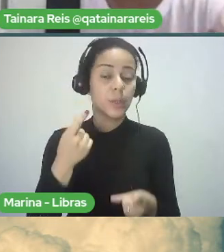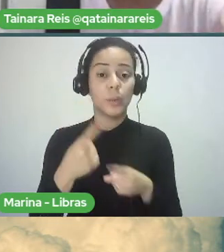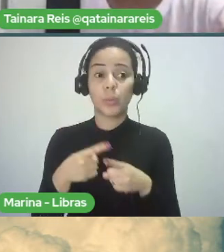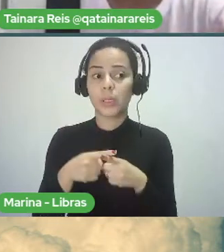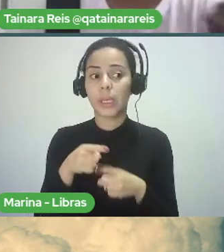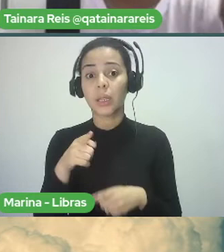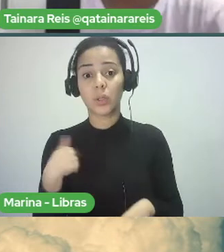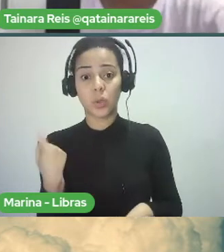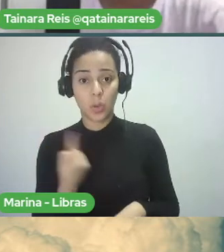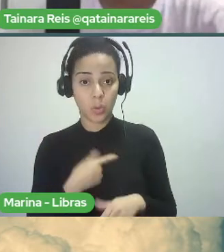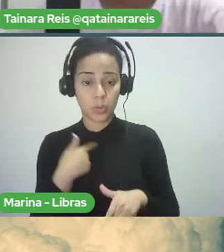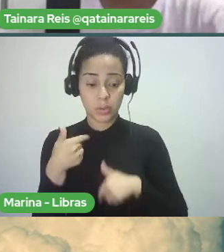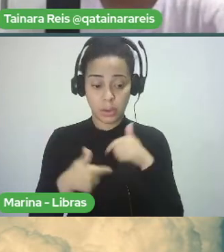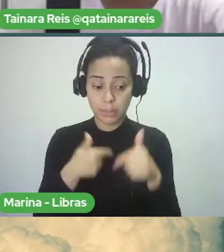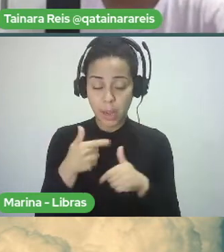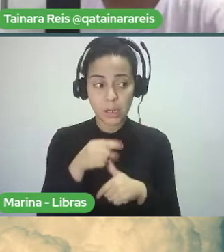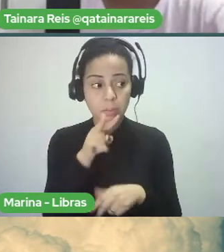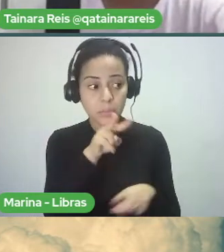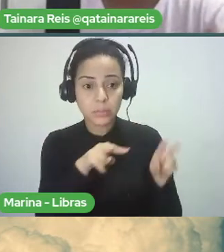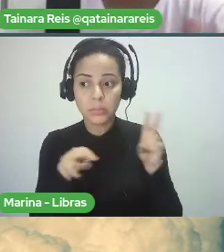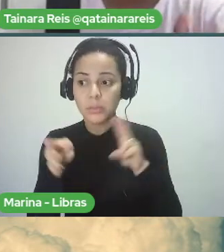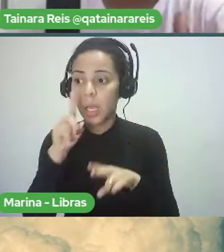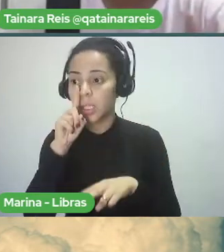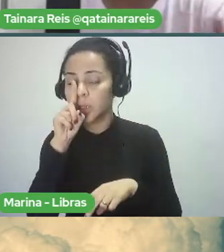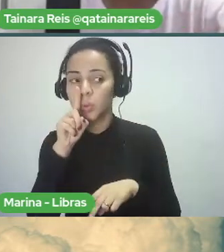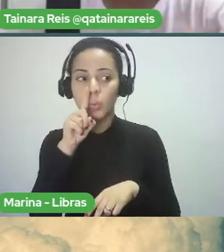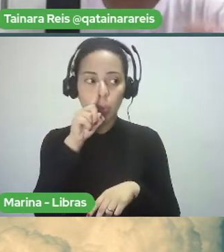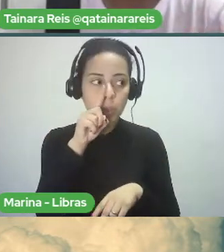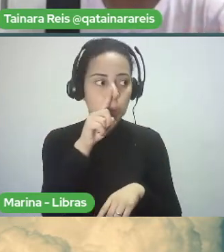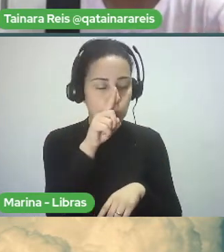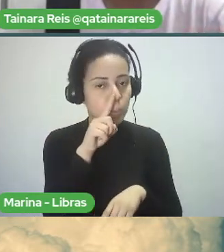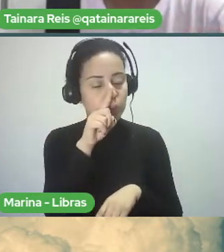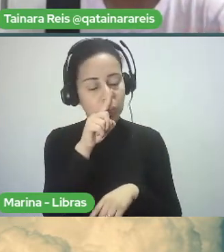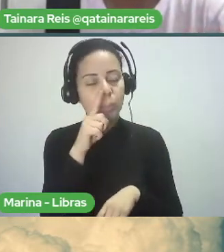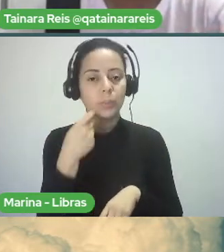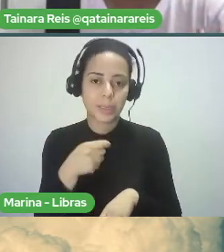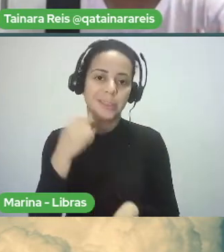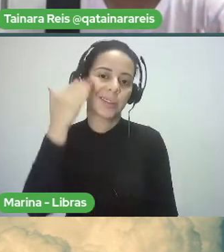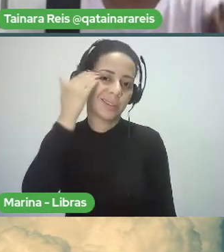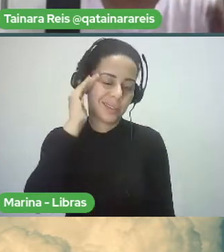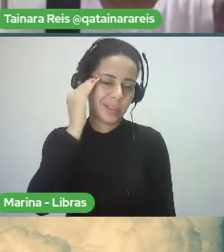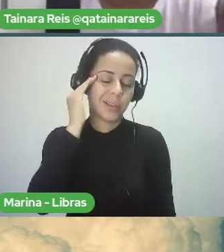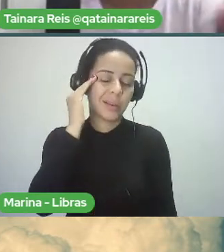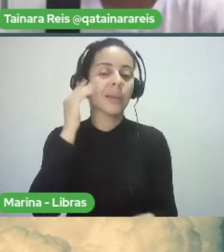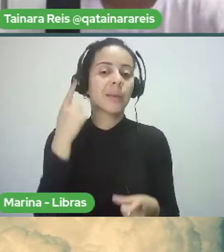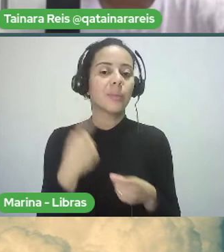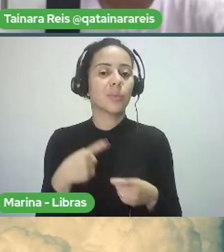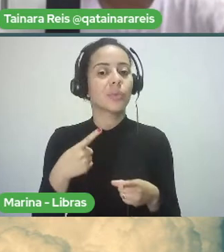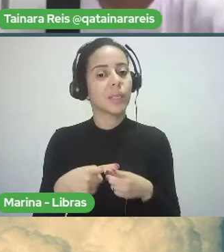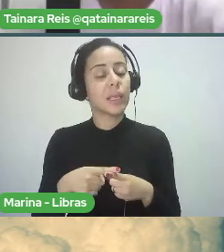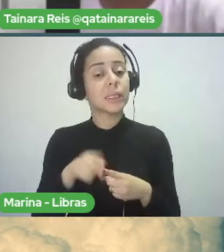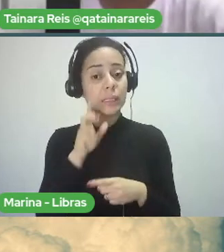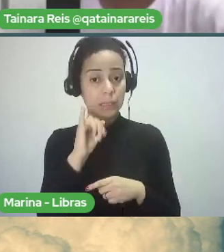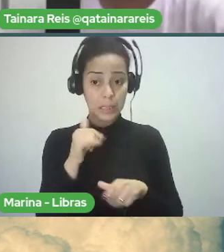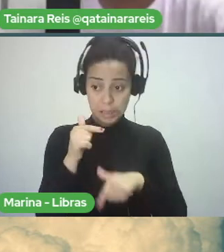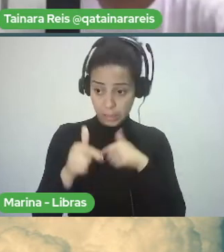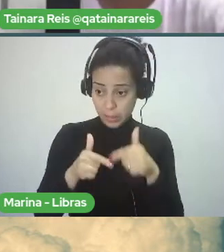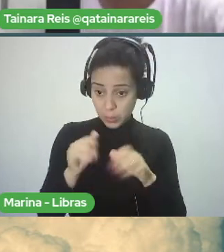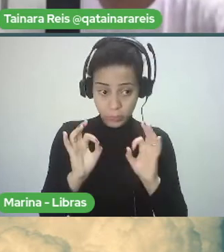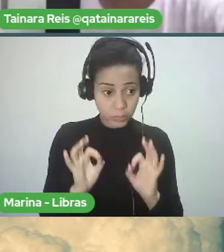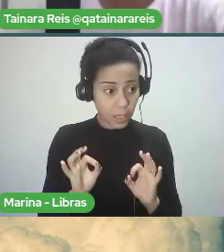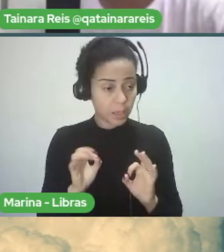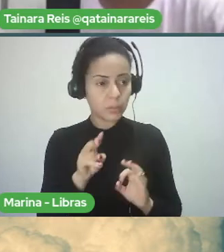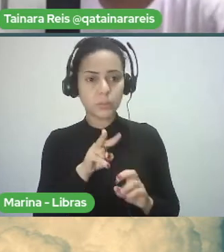nossa estratégia de qualidade ela leva em consideração os riscos, provavelmente a gente vai gerar uma maior satisfação para o time que está